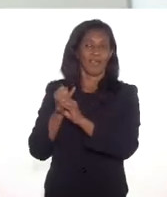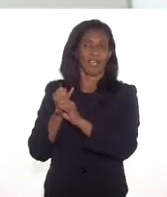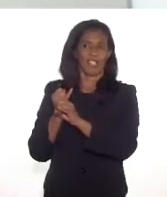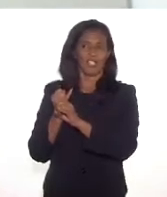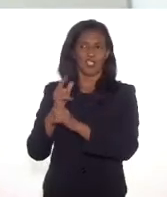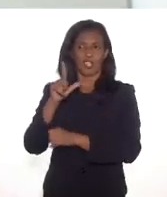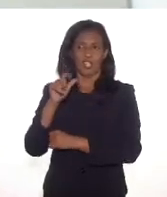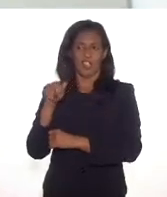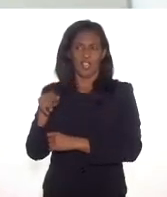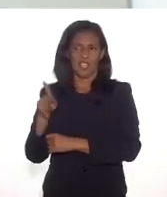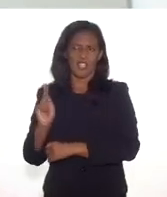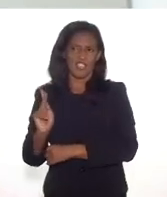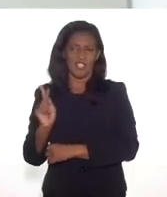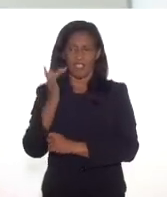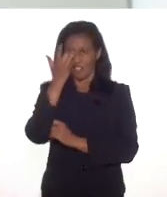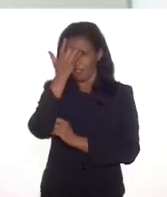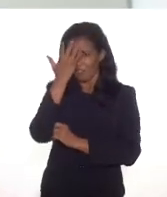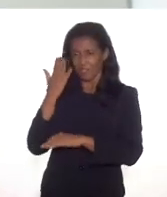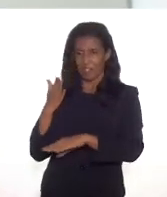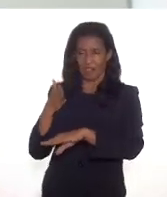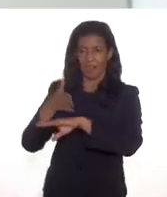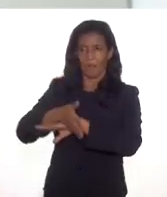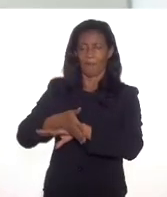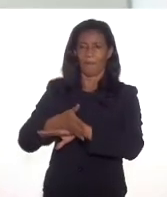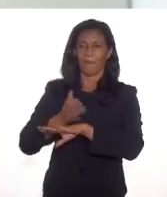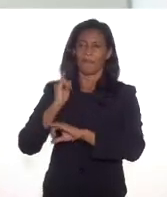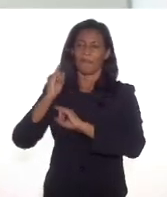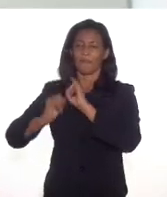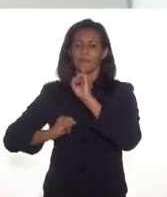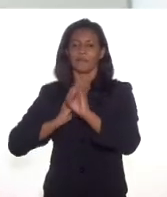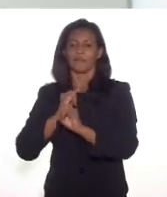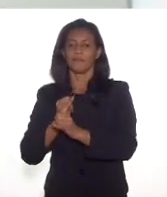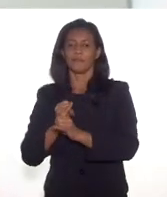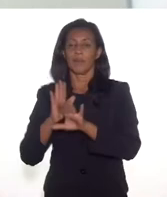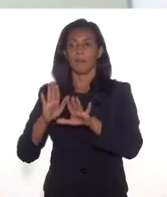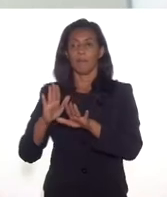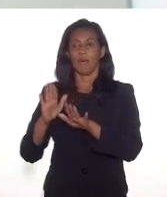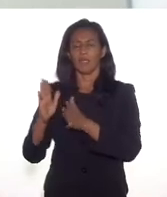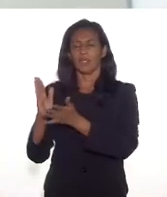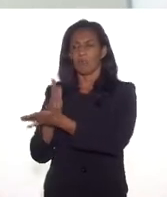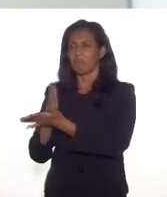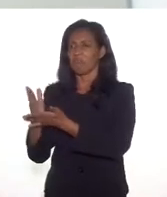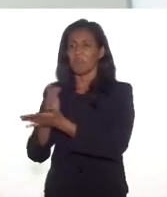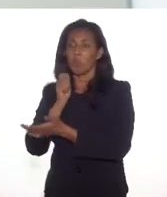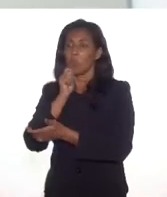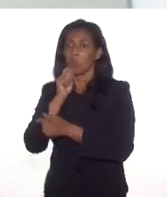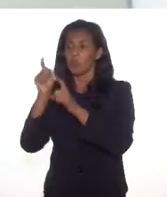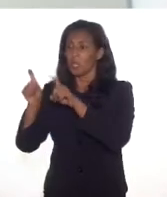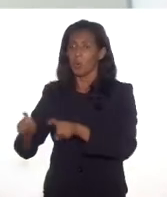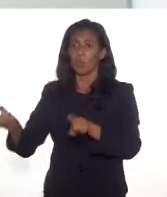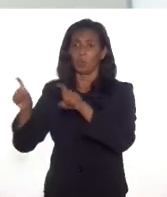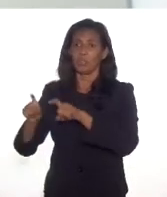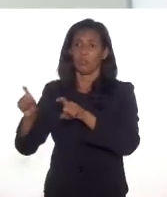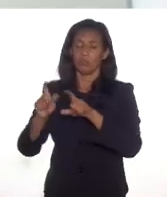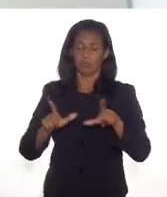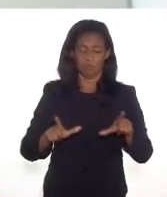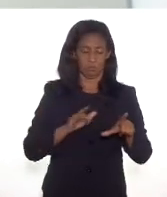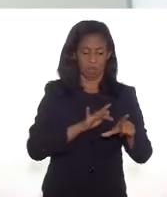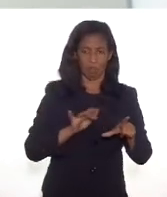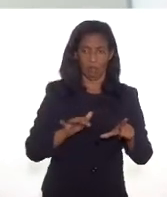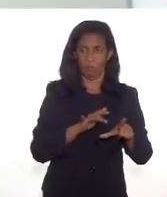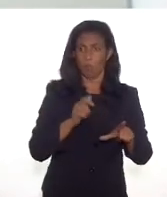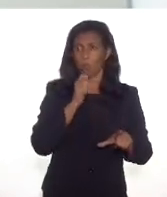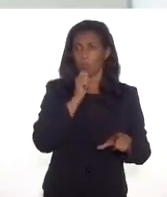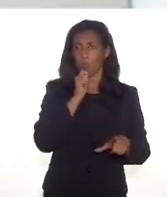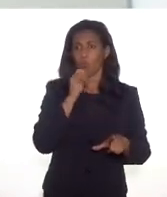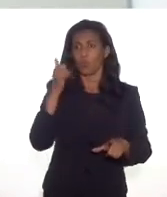Link, que facilita o acesso do estudante à internet. Mas a maior parte dos estudantes não tem computador, não tem tablet.